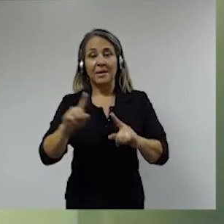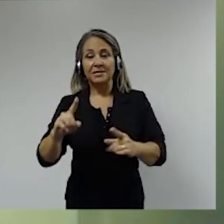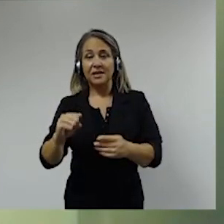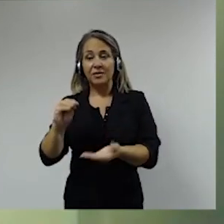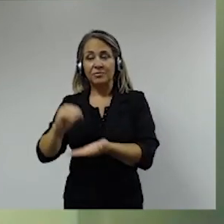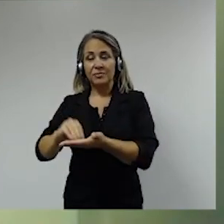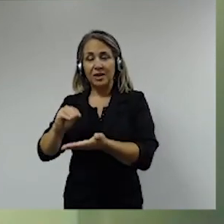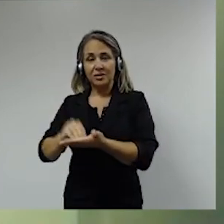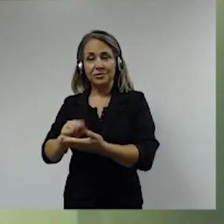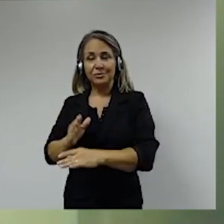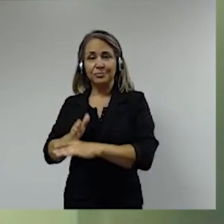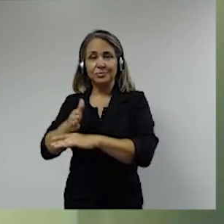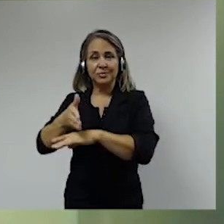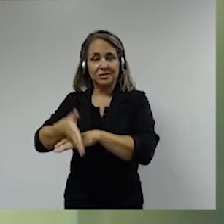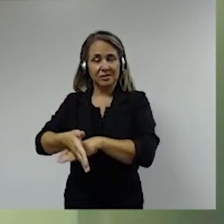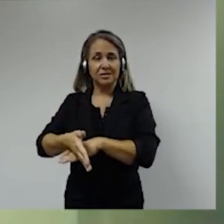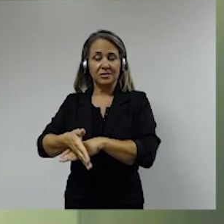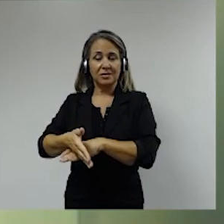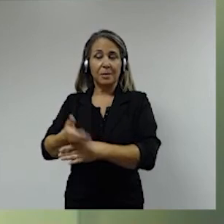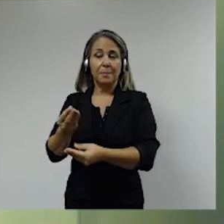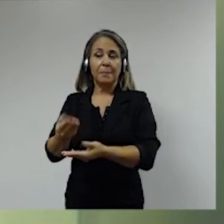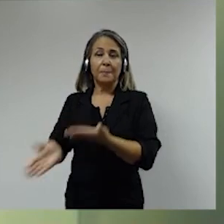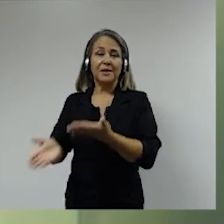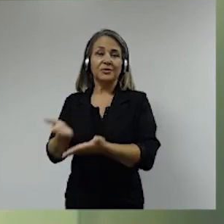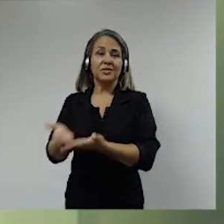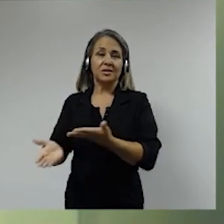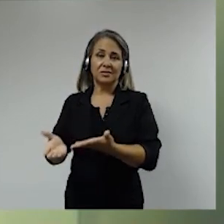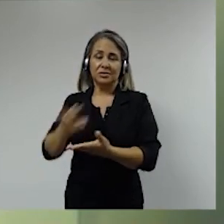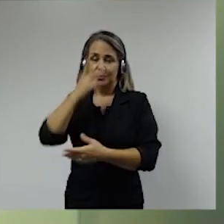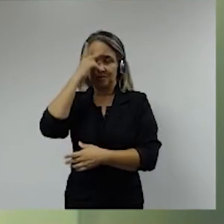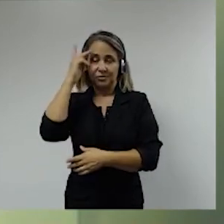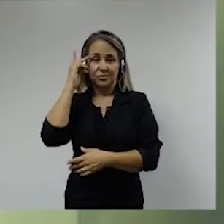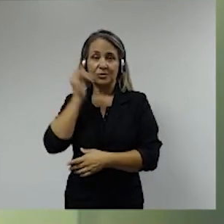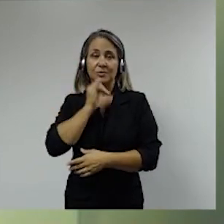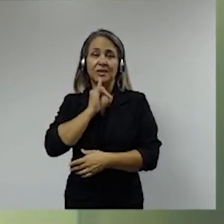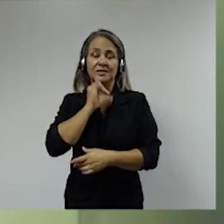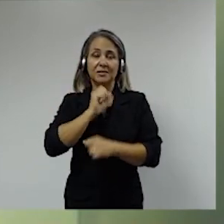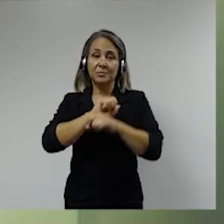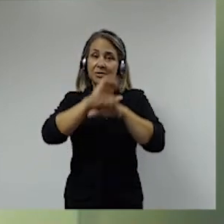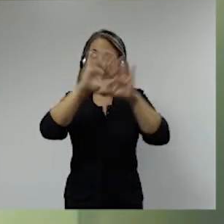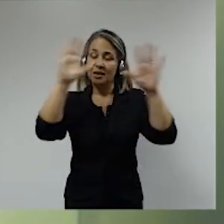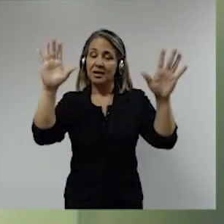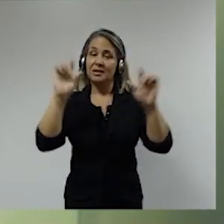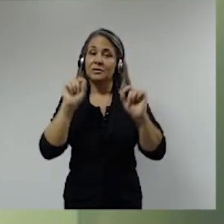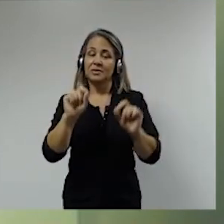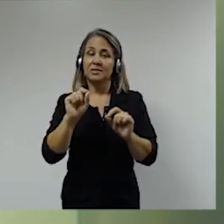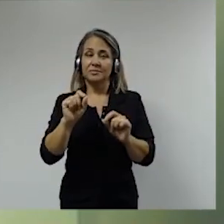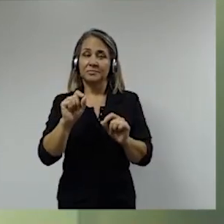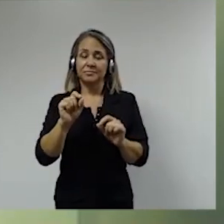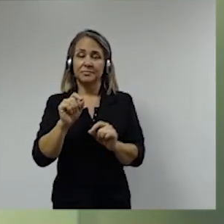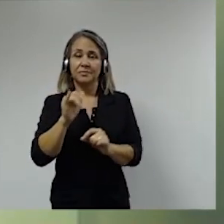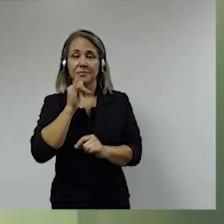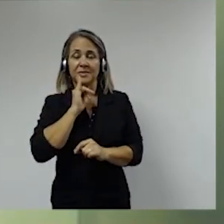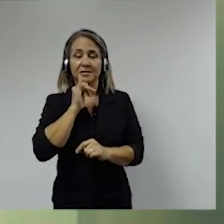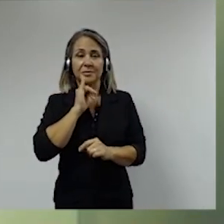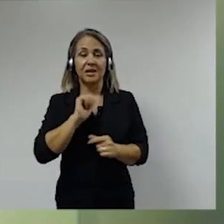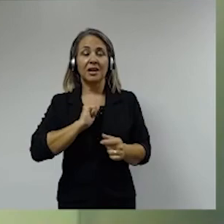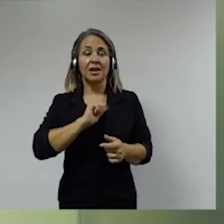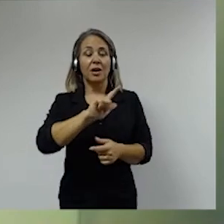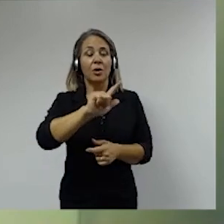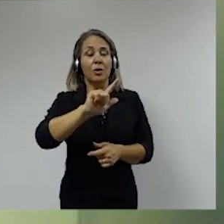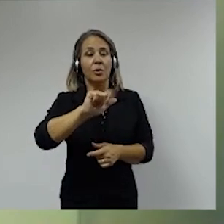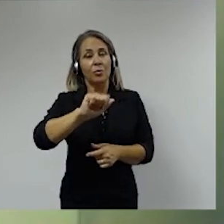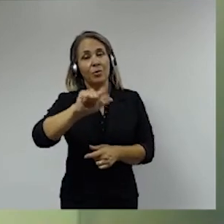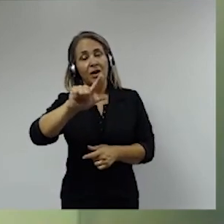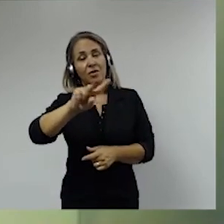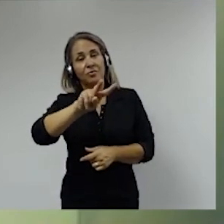de acesso está prejudicando muito. Um exemplo claro em relação a isso, vamos lá, os alvarás.